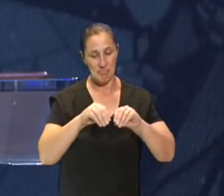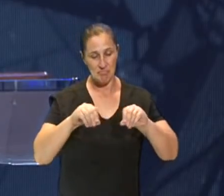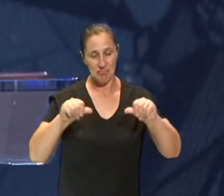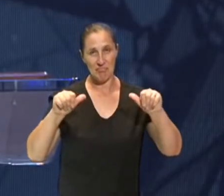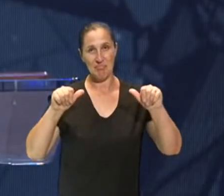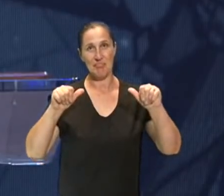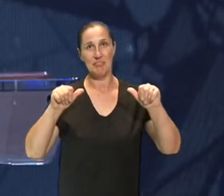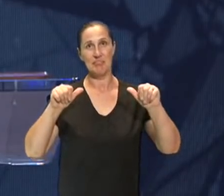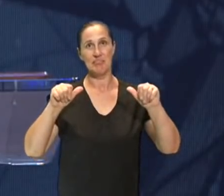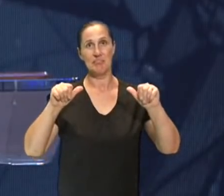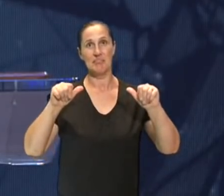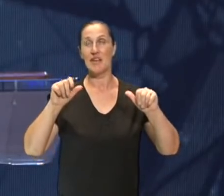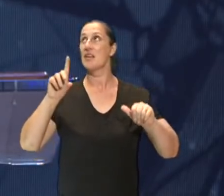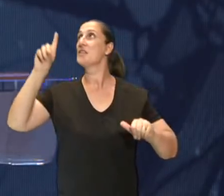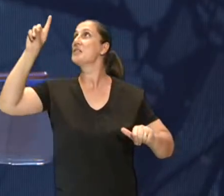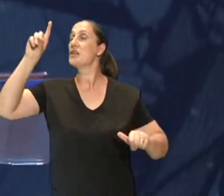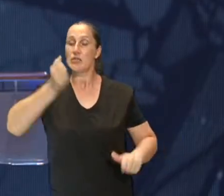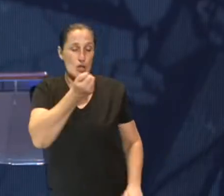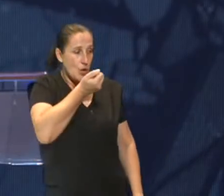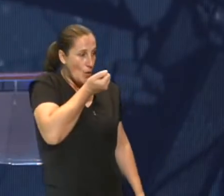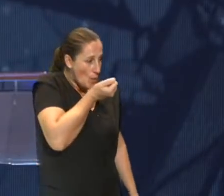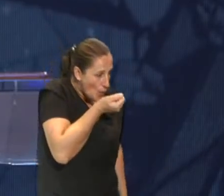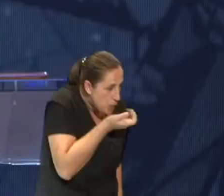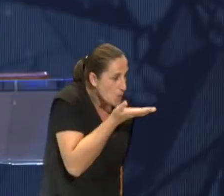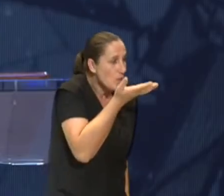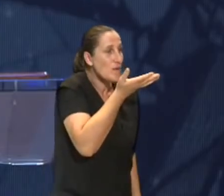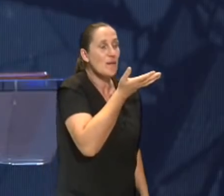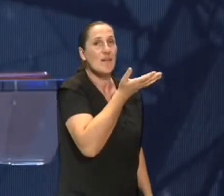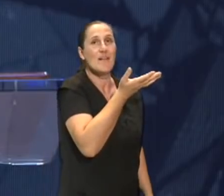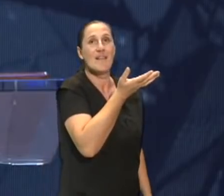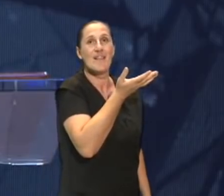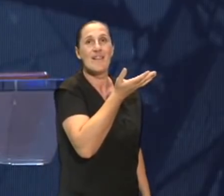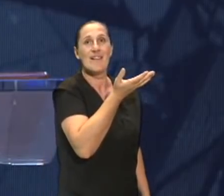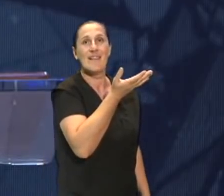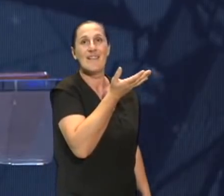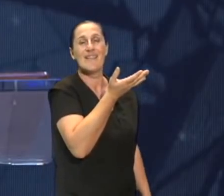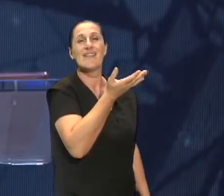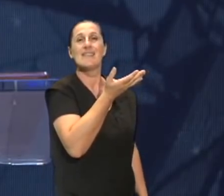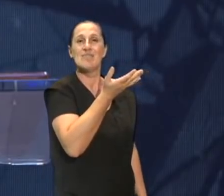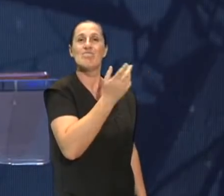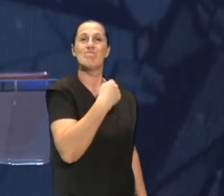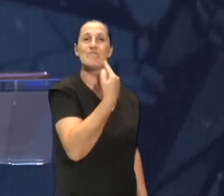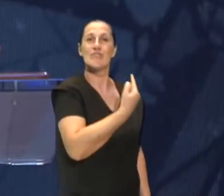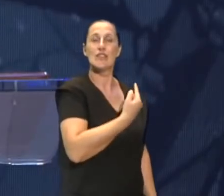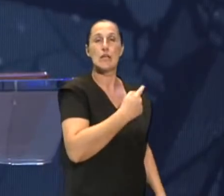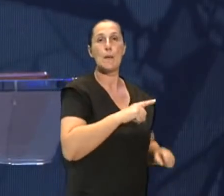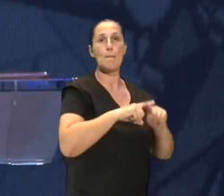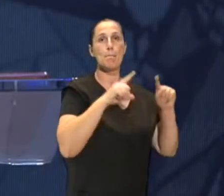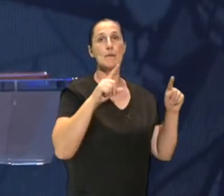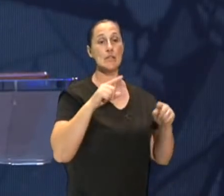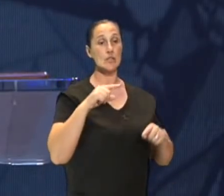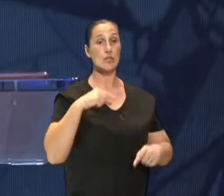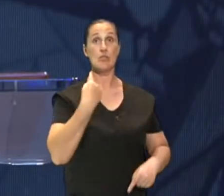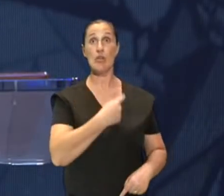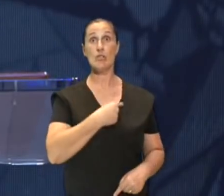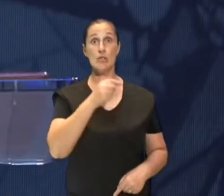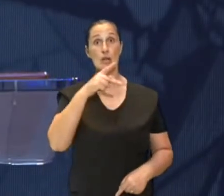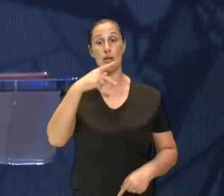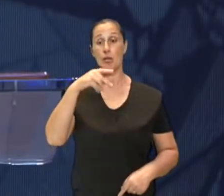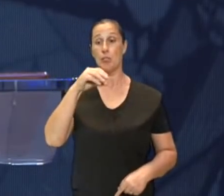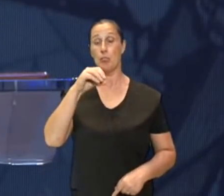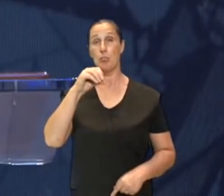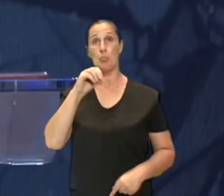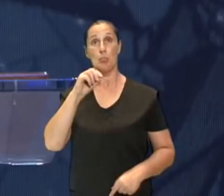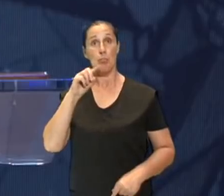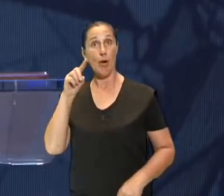O sopro da vida de Deus foi lançado sobre nós, mas nós somos só pó.